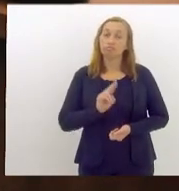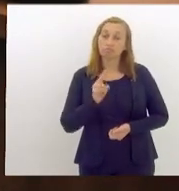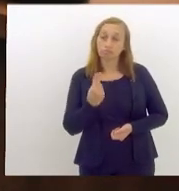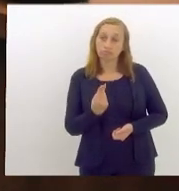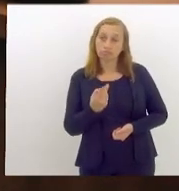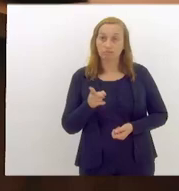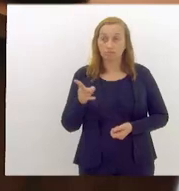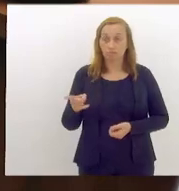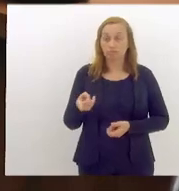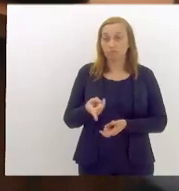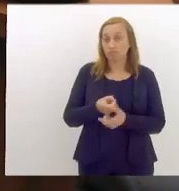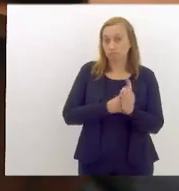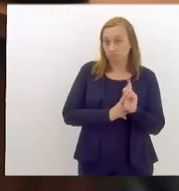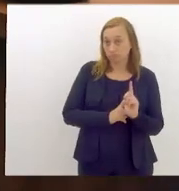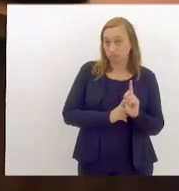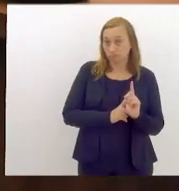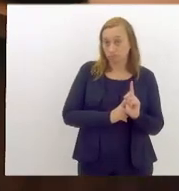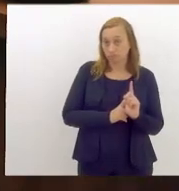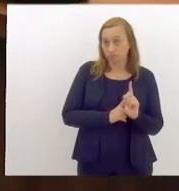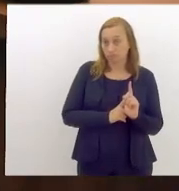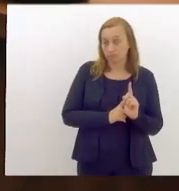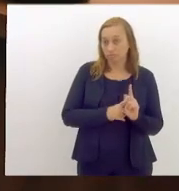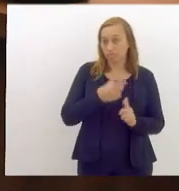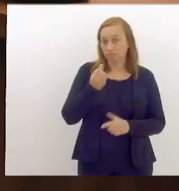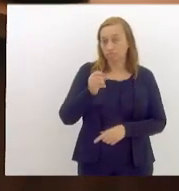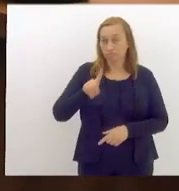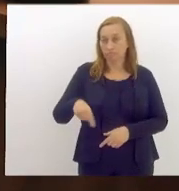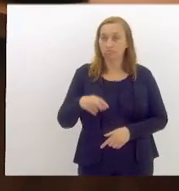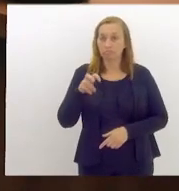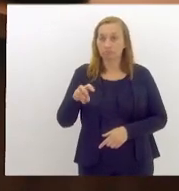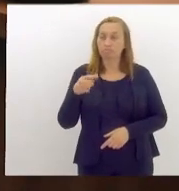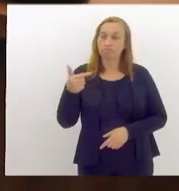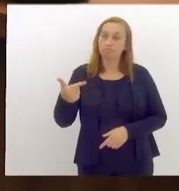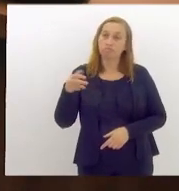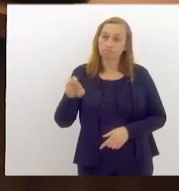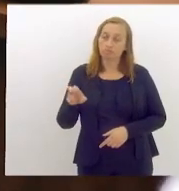ele fica devedor de 6,525